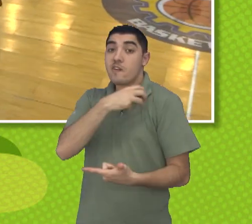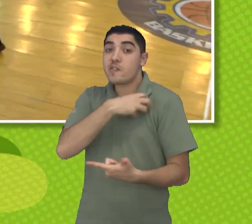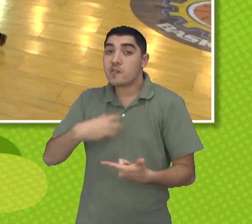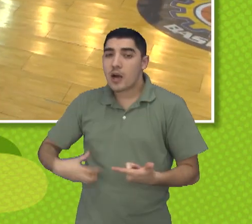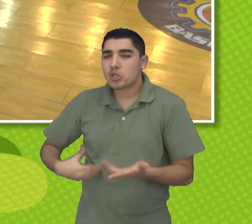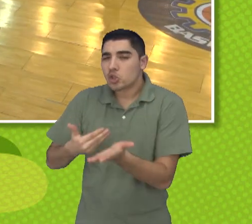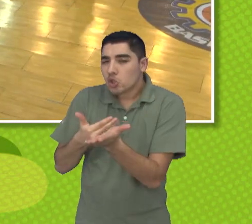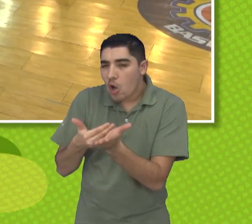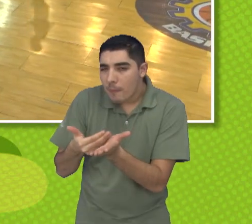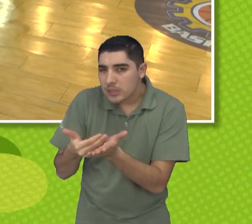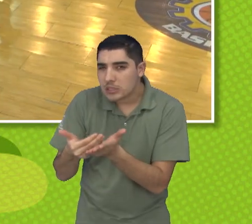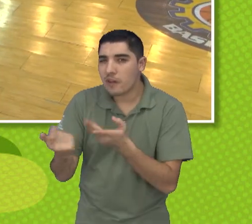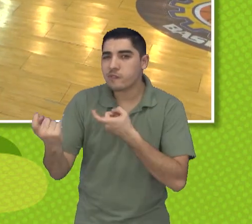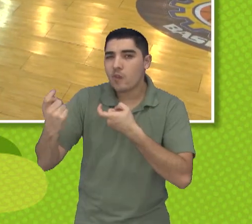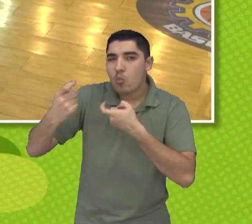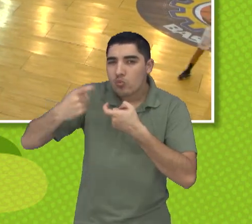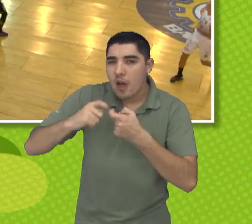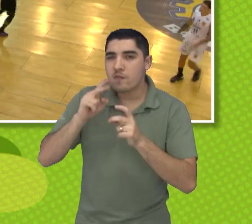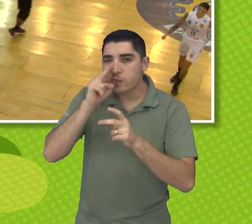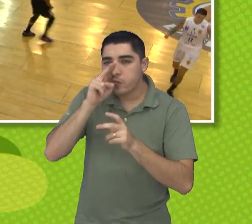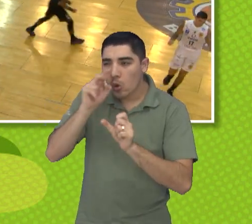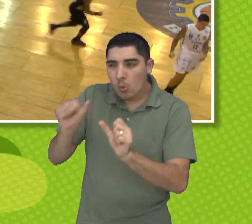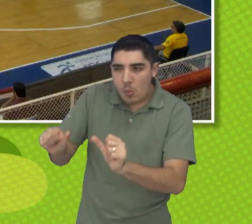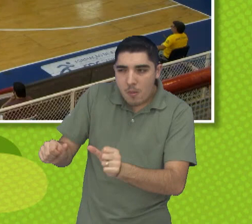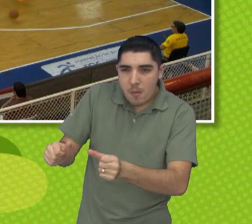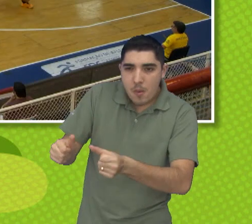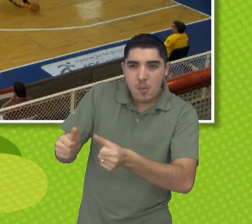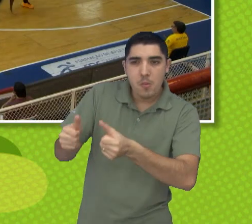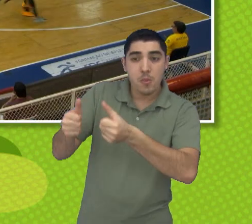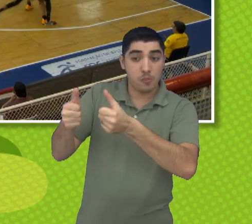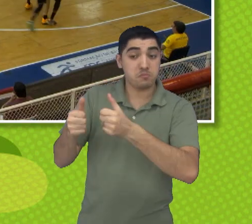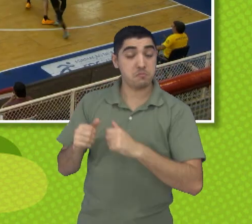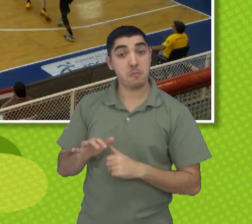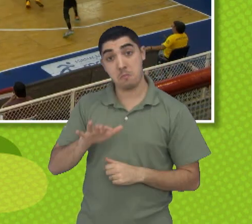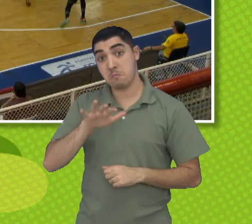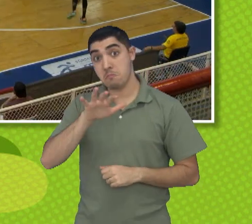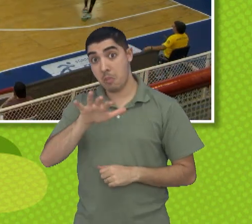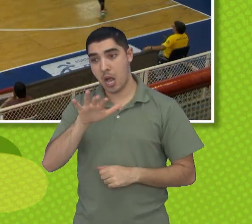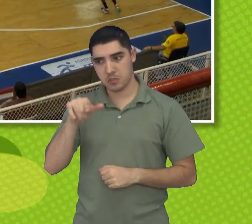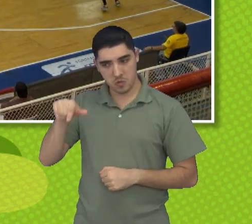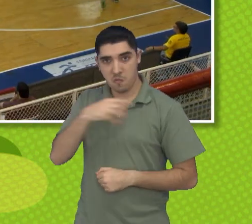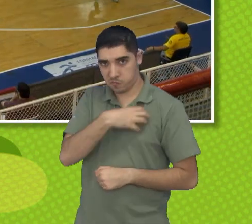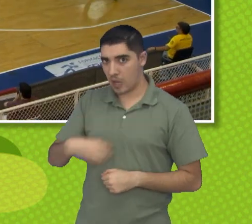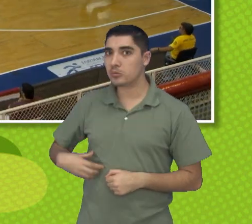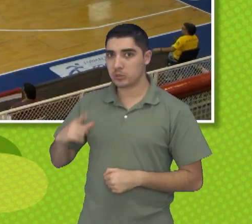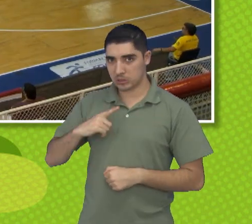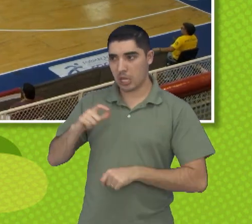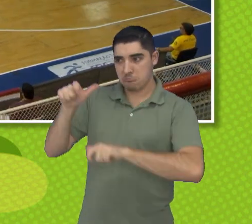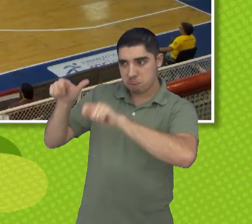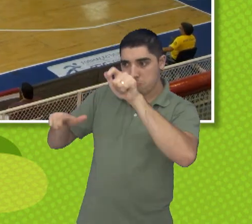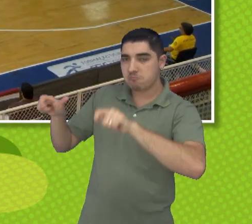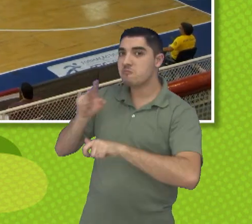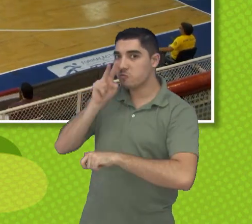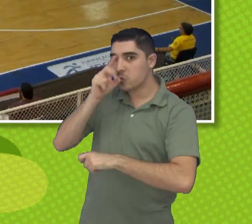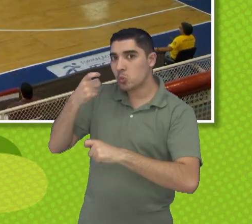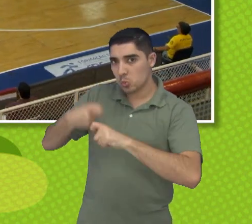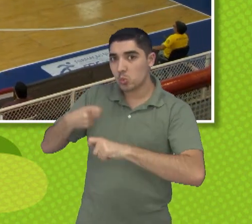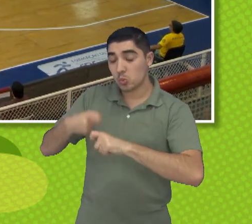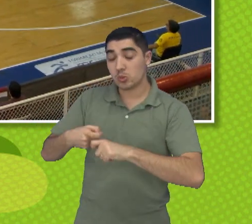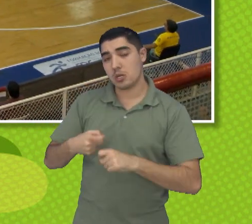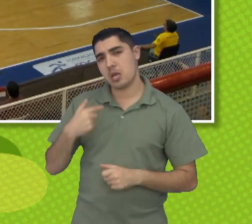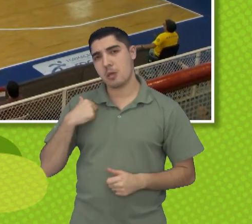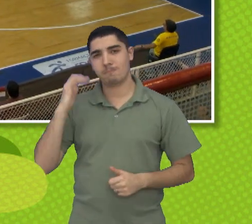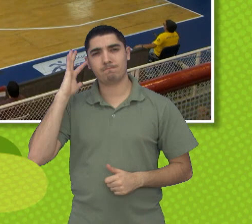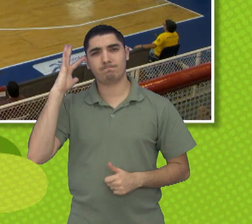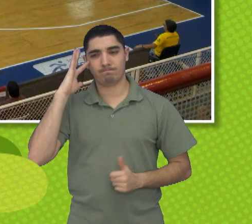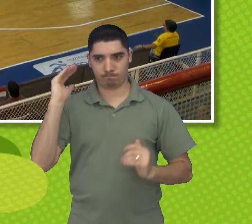então está num processo ainda de evolução, mas demonstra que tem jogadores com bastante potencial. Eu acho até, se for